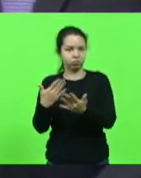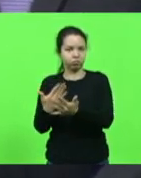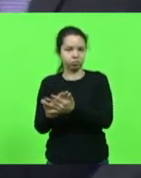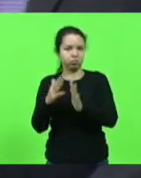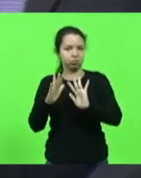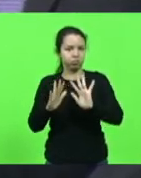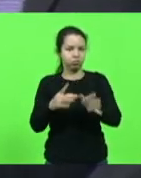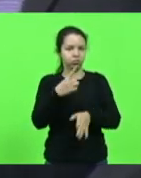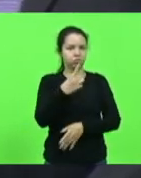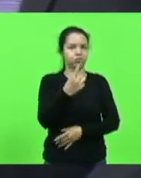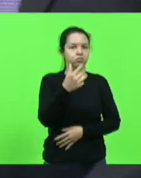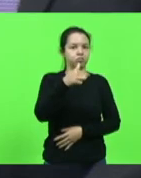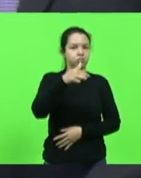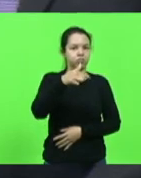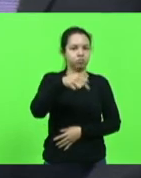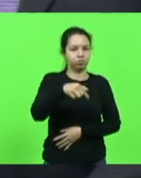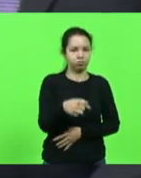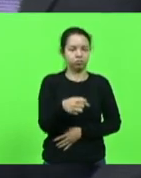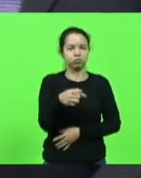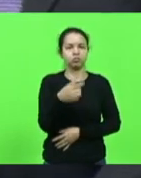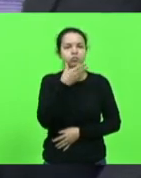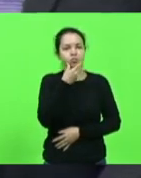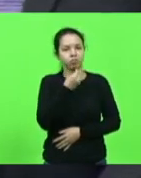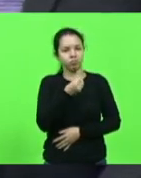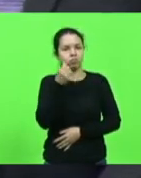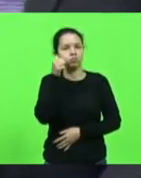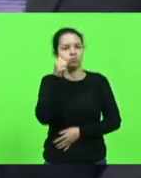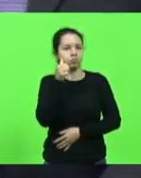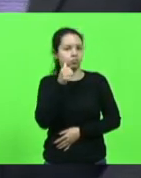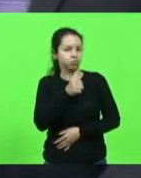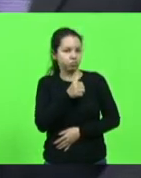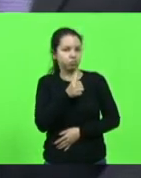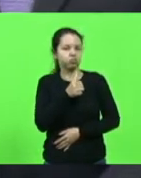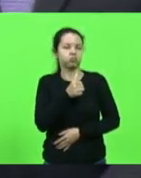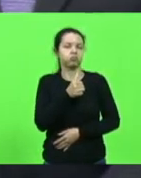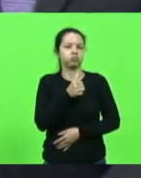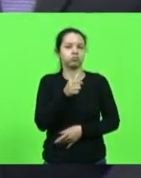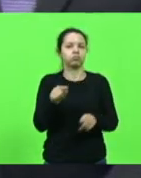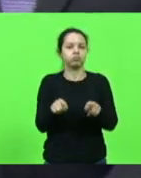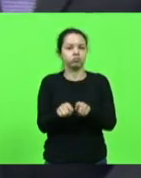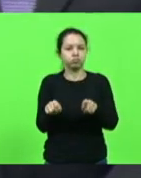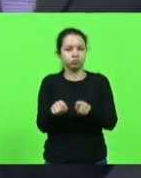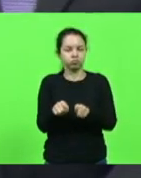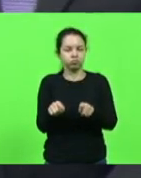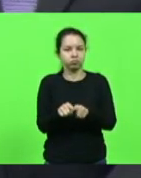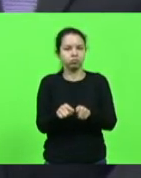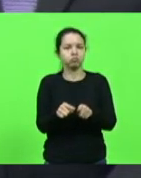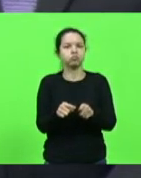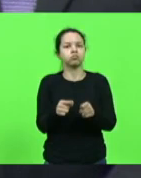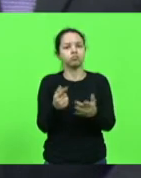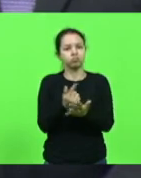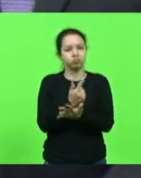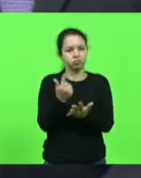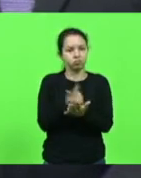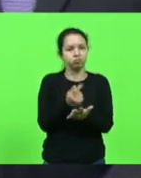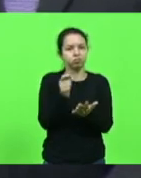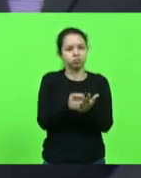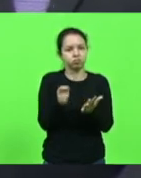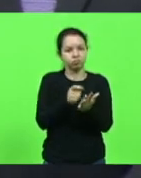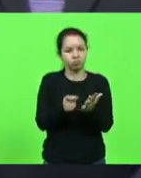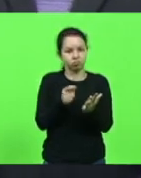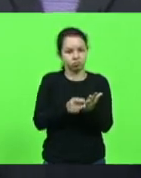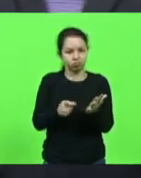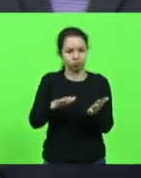e mulheres de expressão cultural e obra publicada no campo das letras. Muito